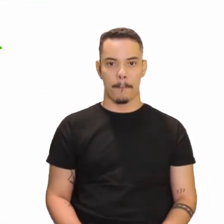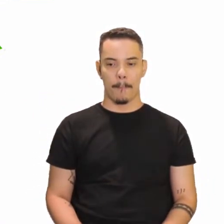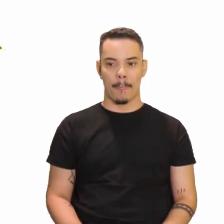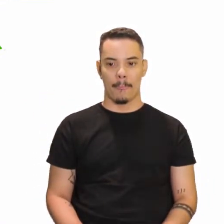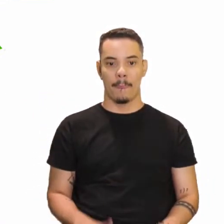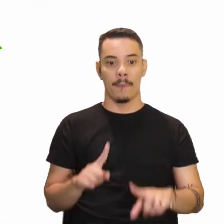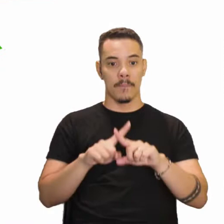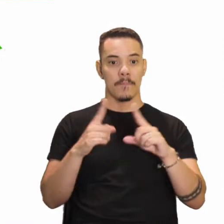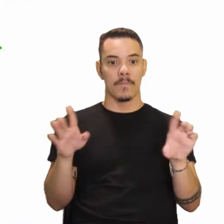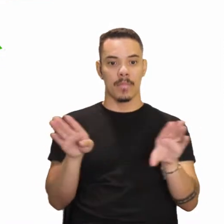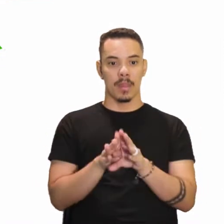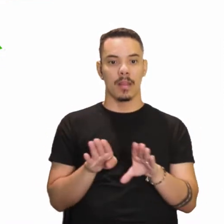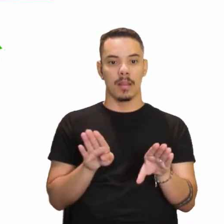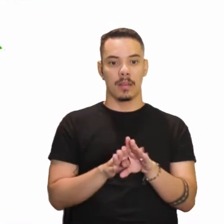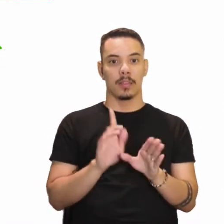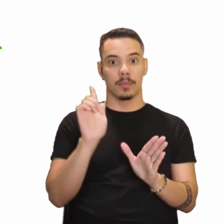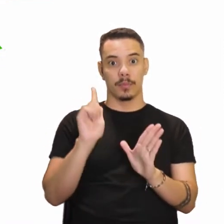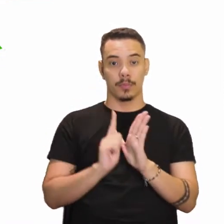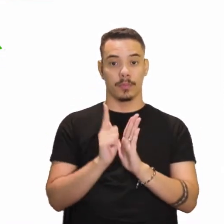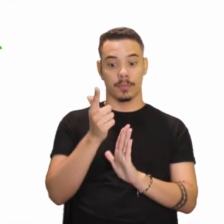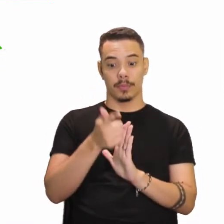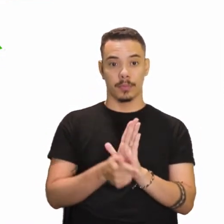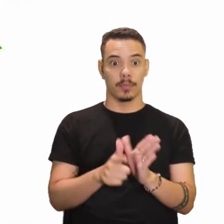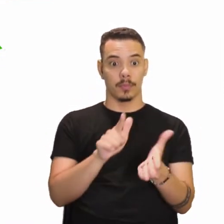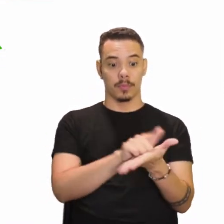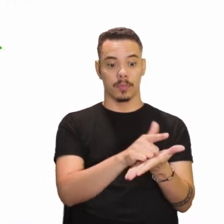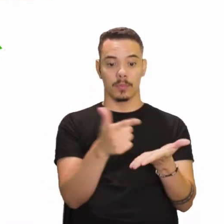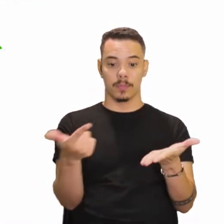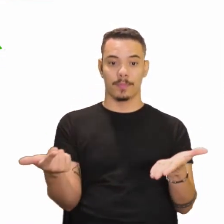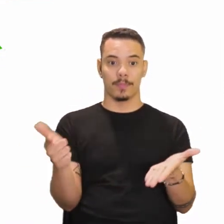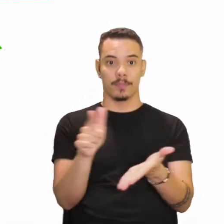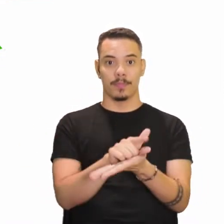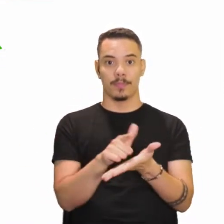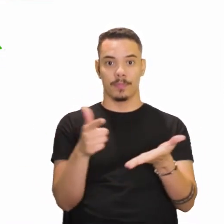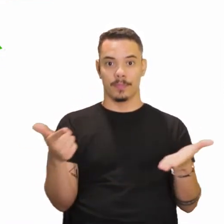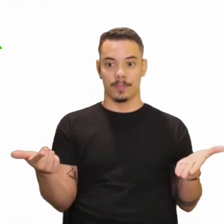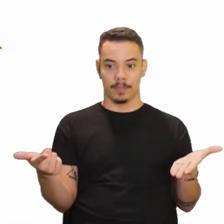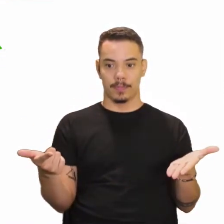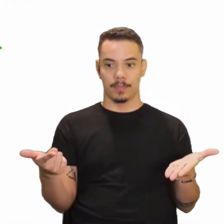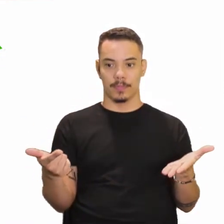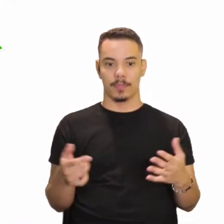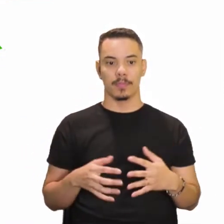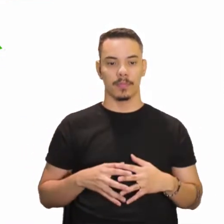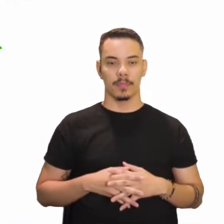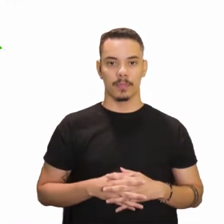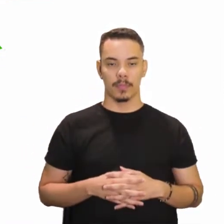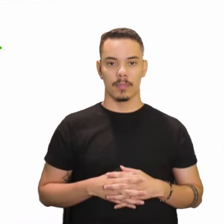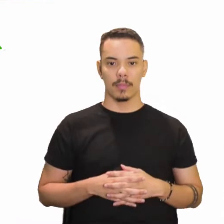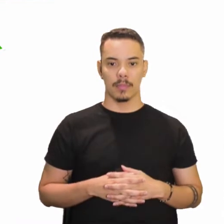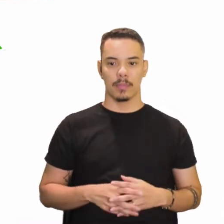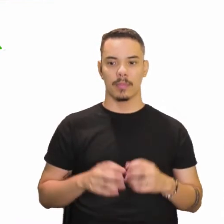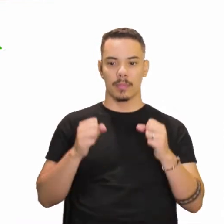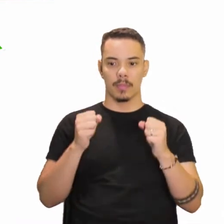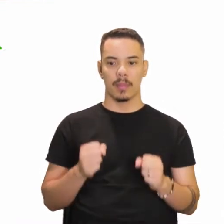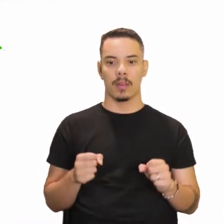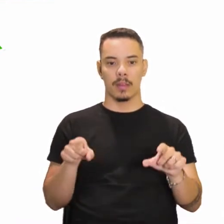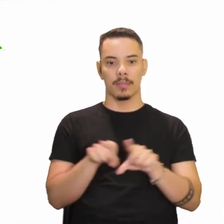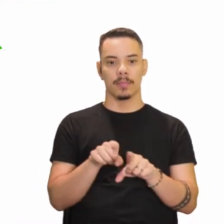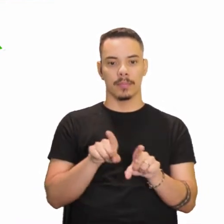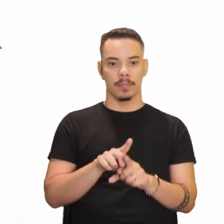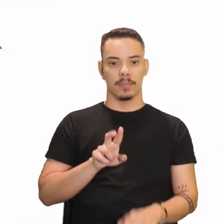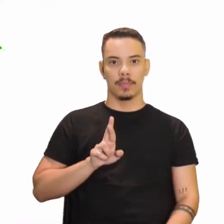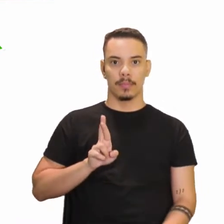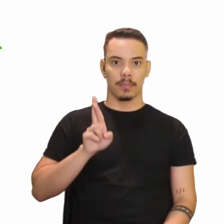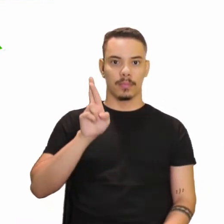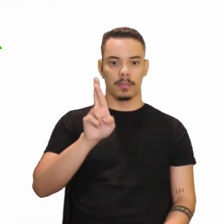considerado um gênero que jornalístico Tá certo e pode representar